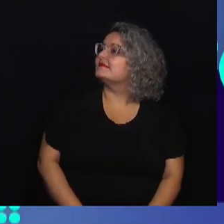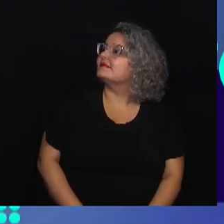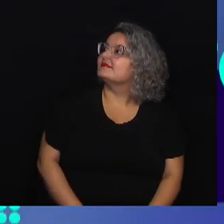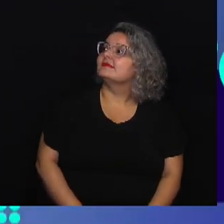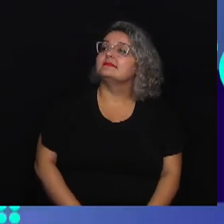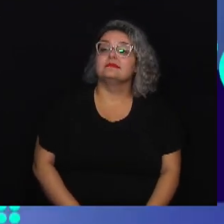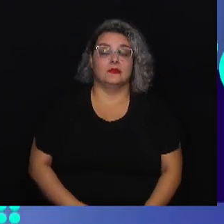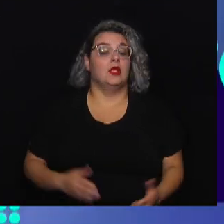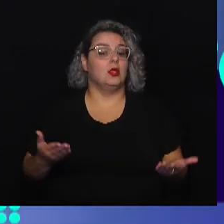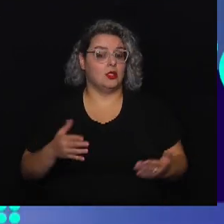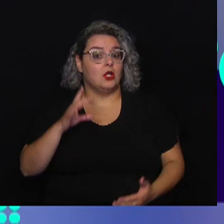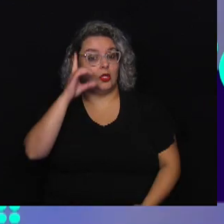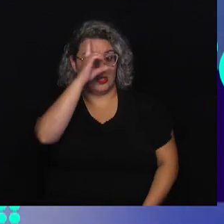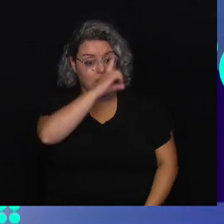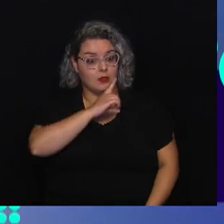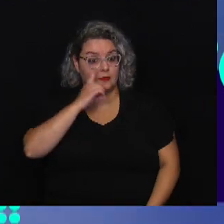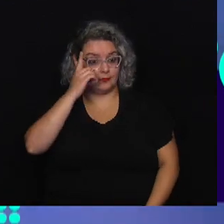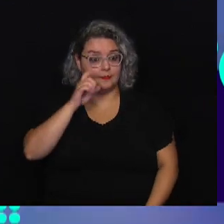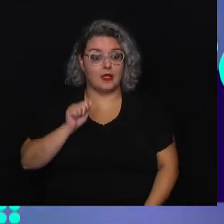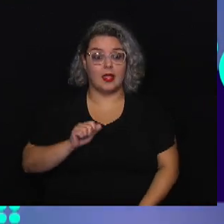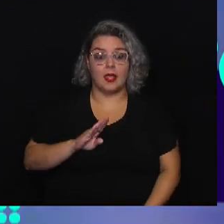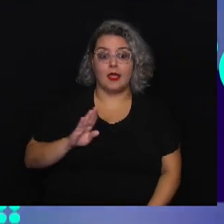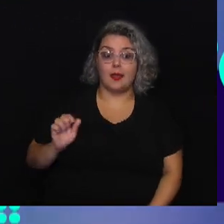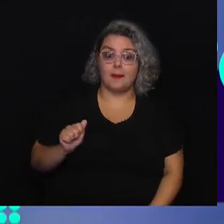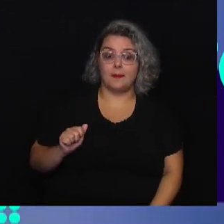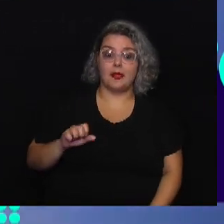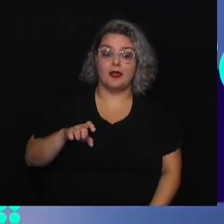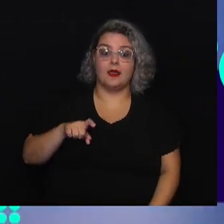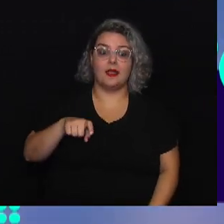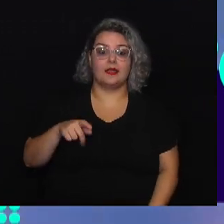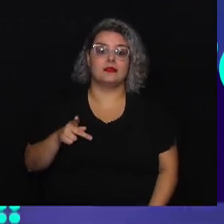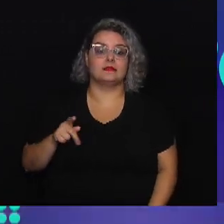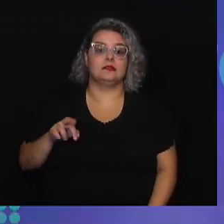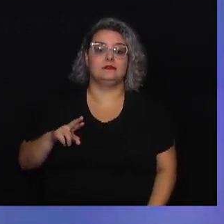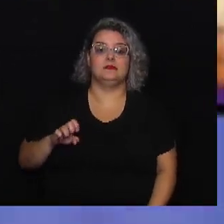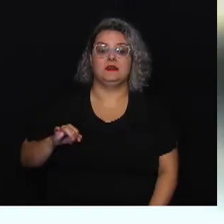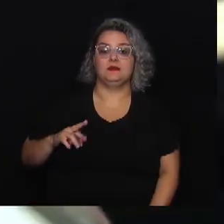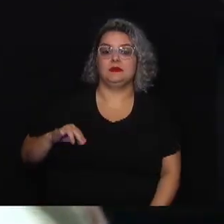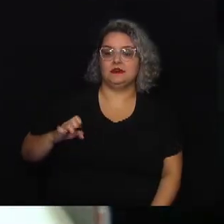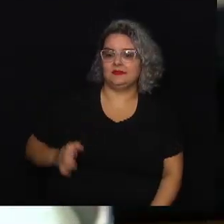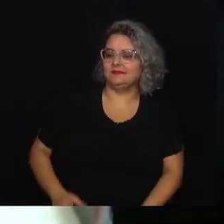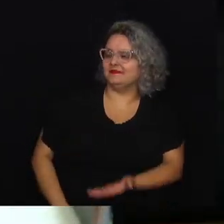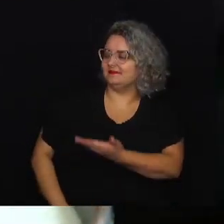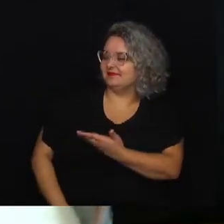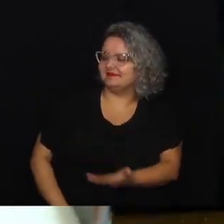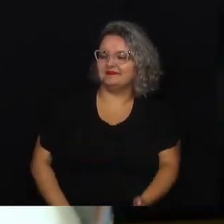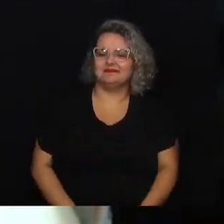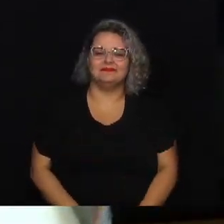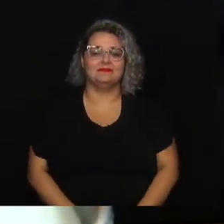Já no domingo tem ABBA Experience, às 7 da noite, no Teatro Iguatemi.